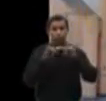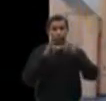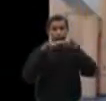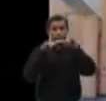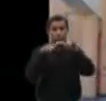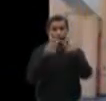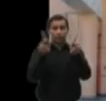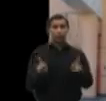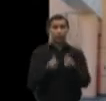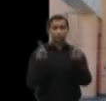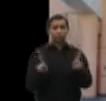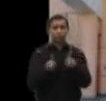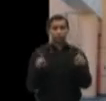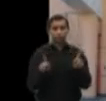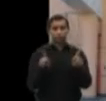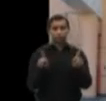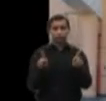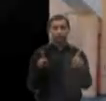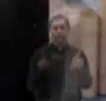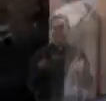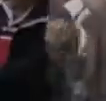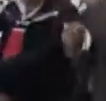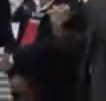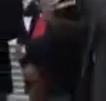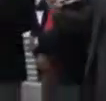informações no Osasco Plaza Shopping.